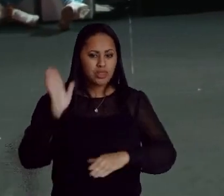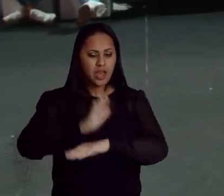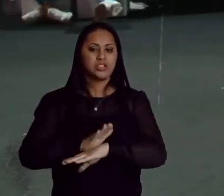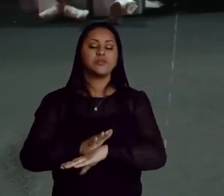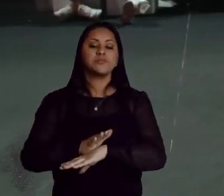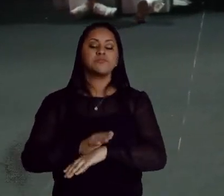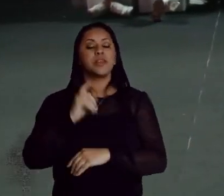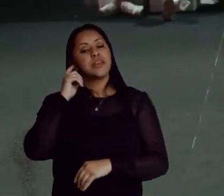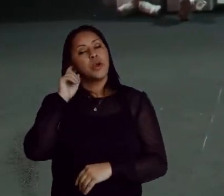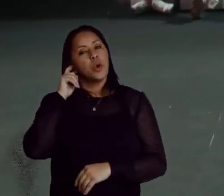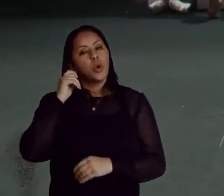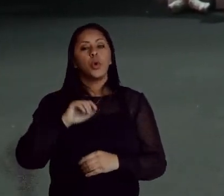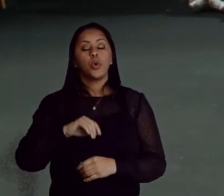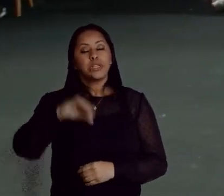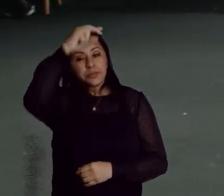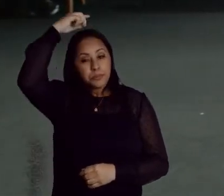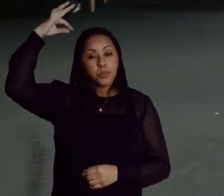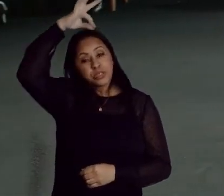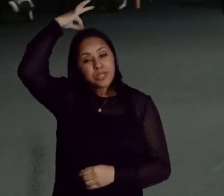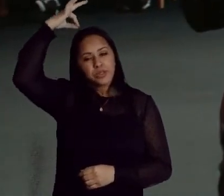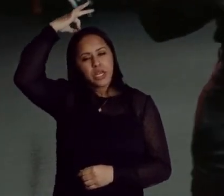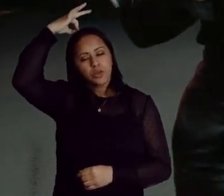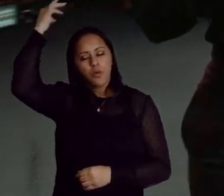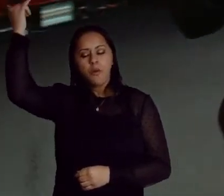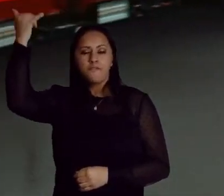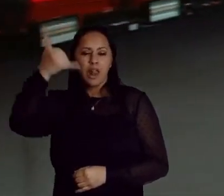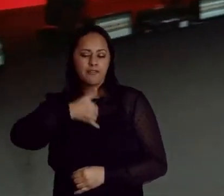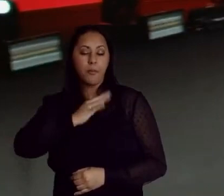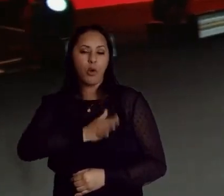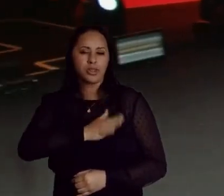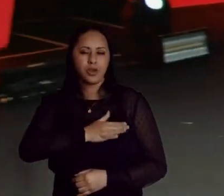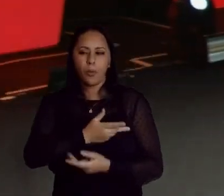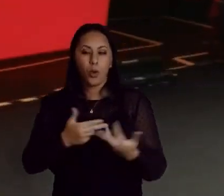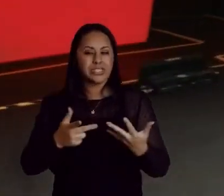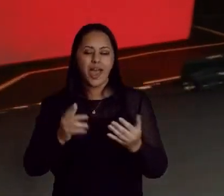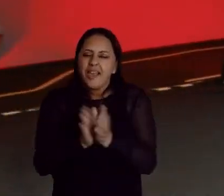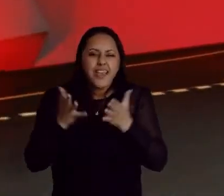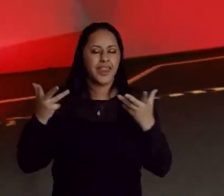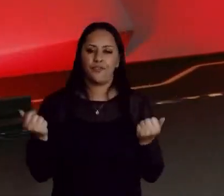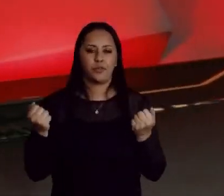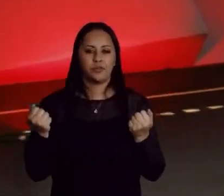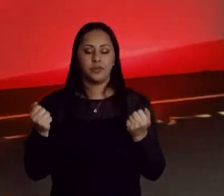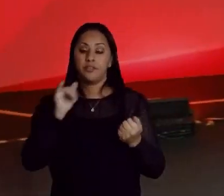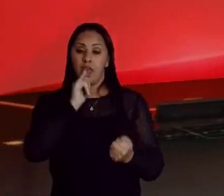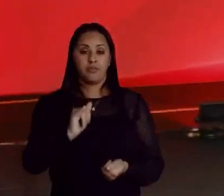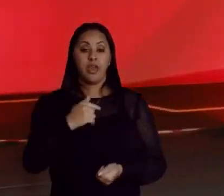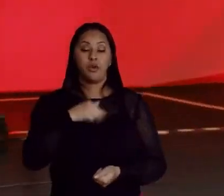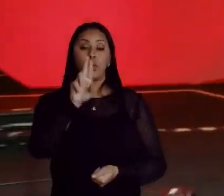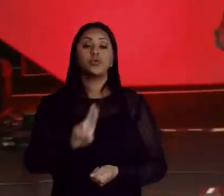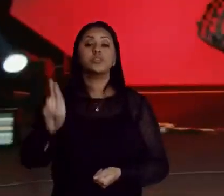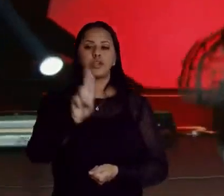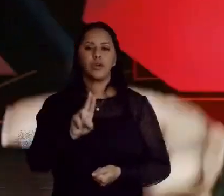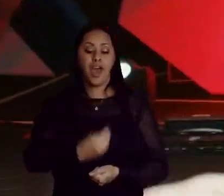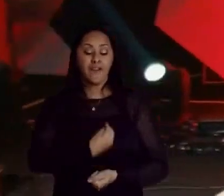Santo movia nesse ambiente, o Senhor ministrava ao meu coração algo fantástico. Ele dizia, eu estou usando